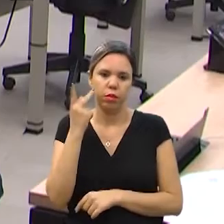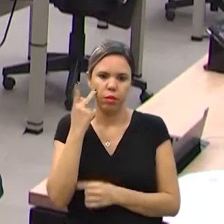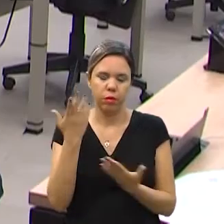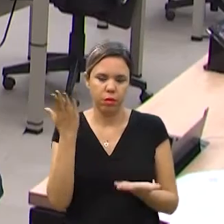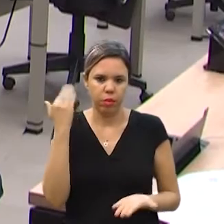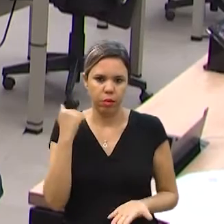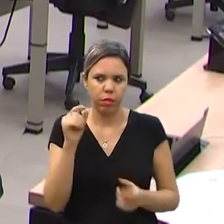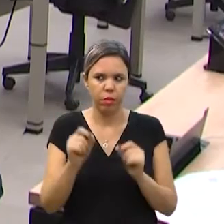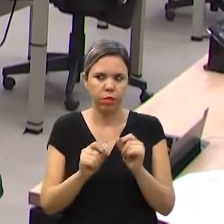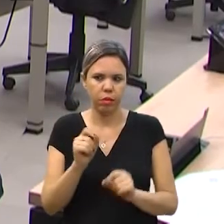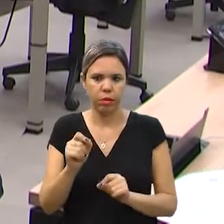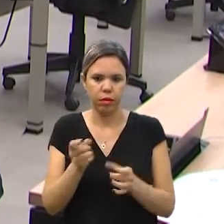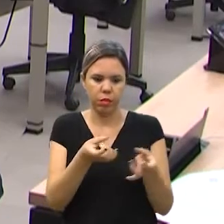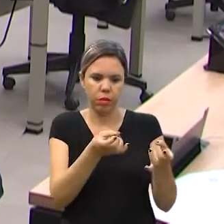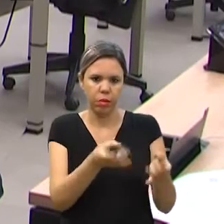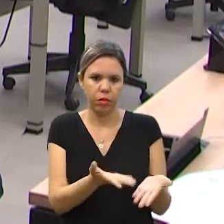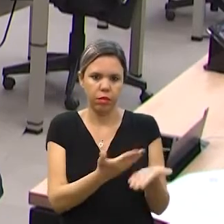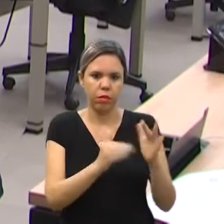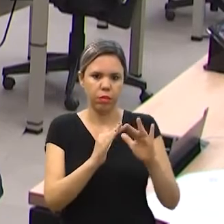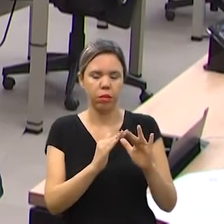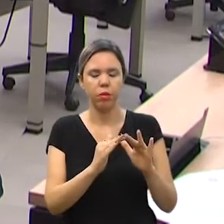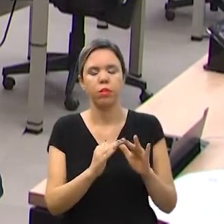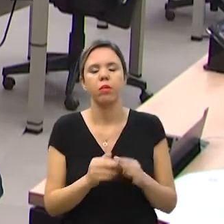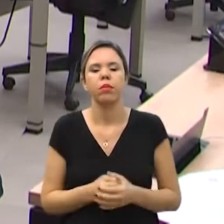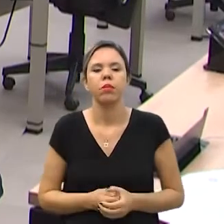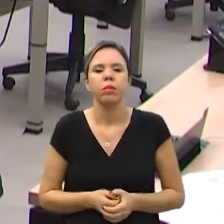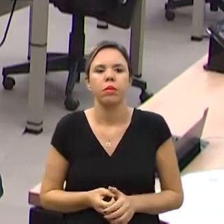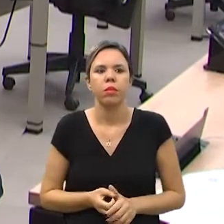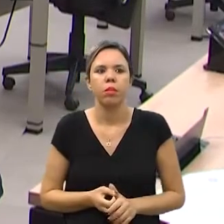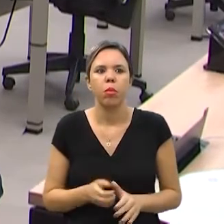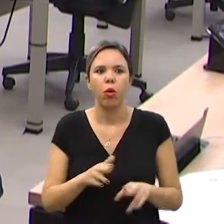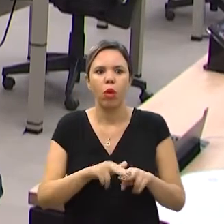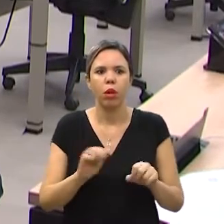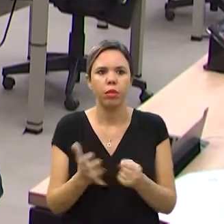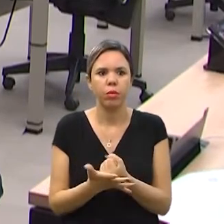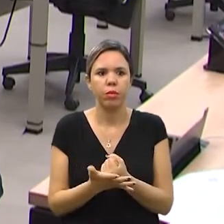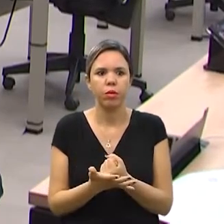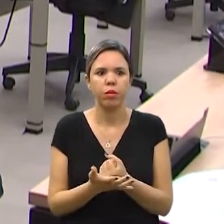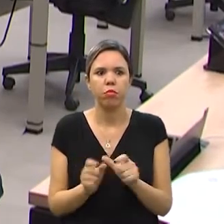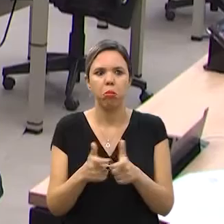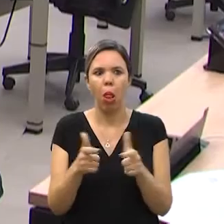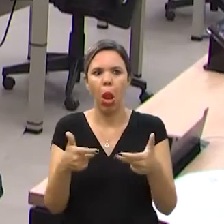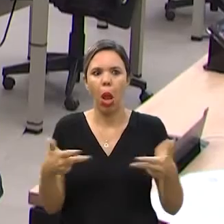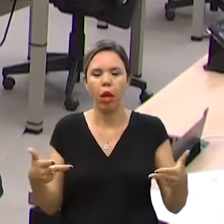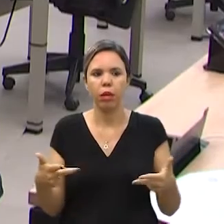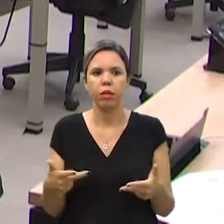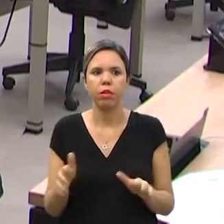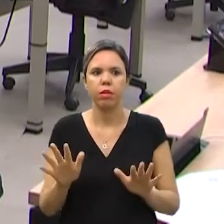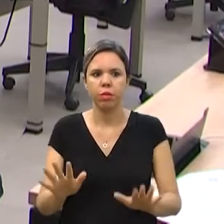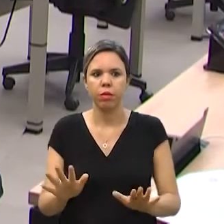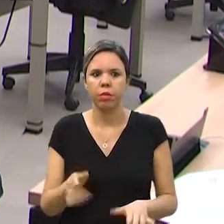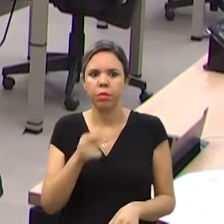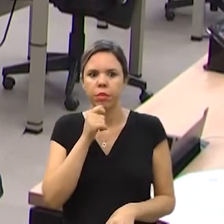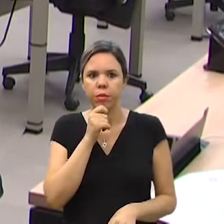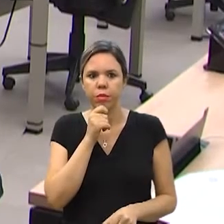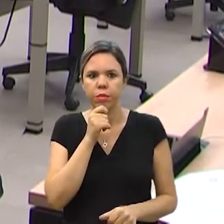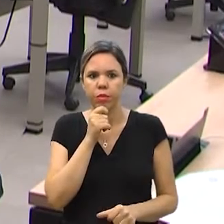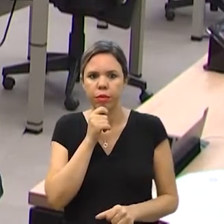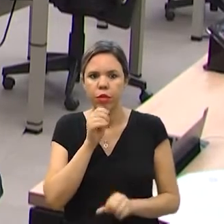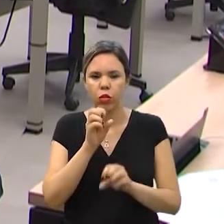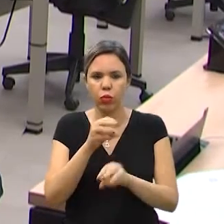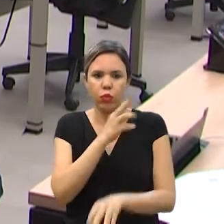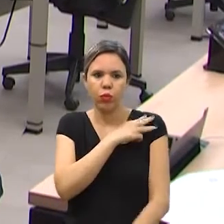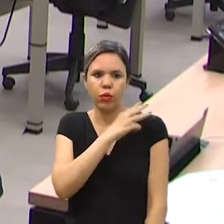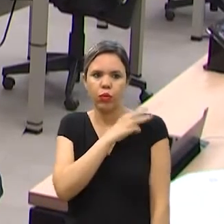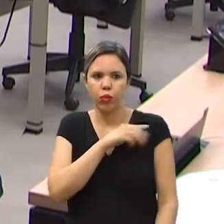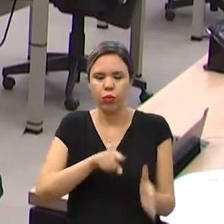A gente sabe que o abandono e a evasão escolar com a pandemia, elas foram gigantescas, mas ainda no ensino